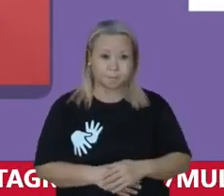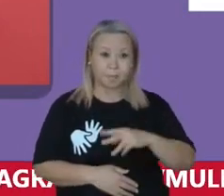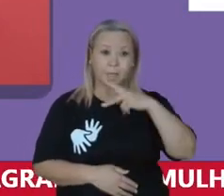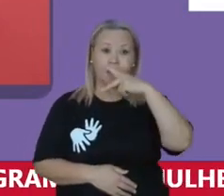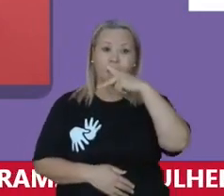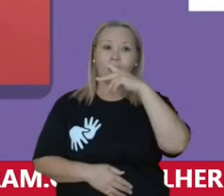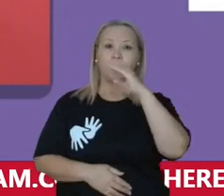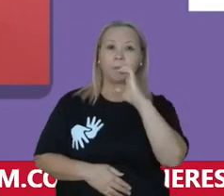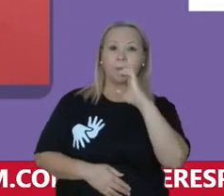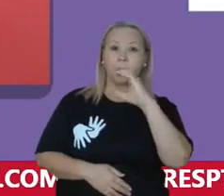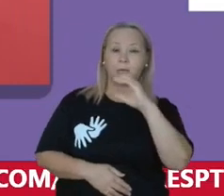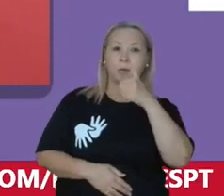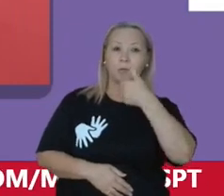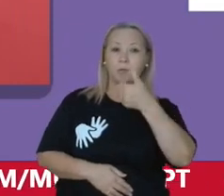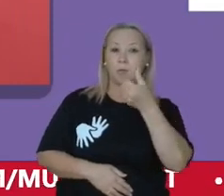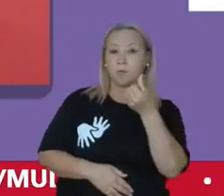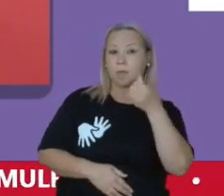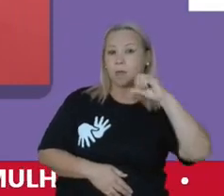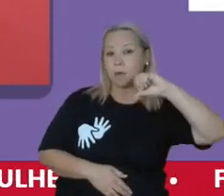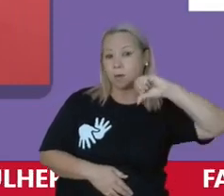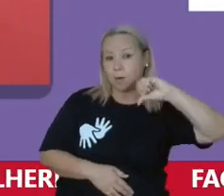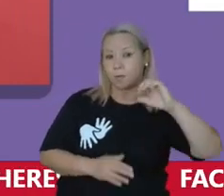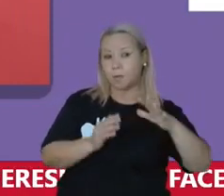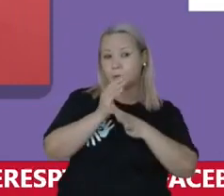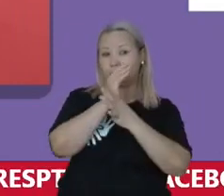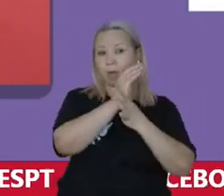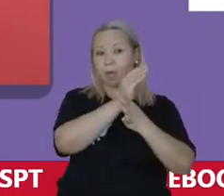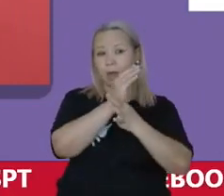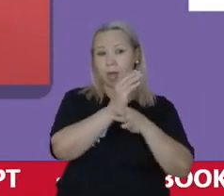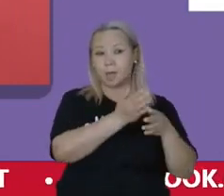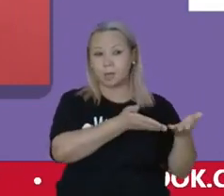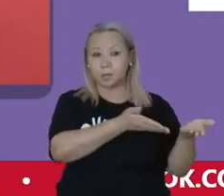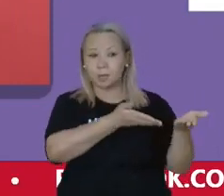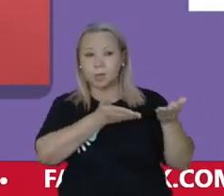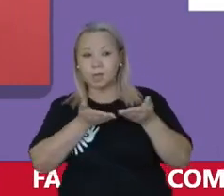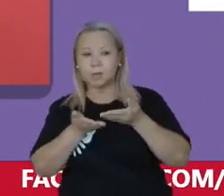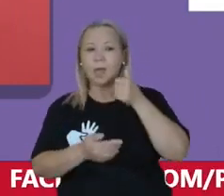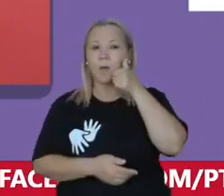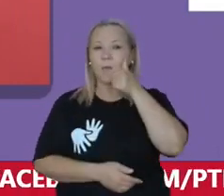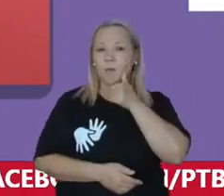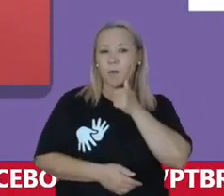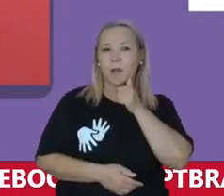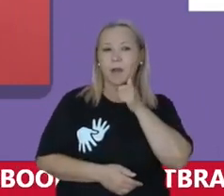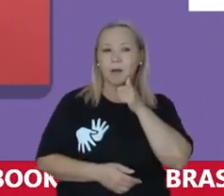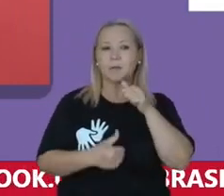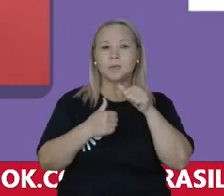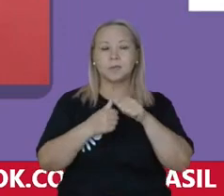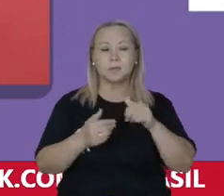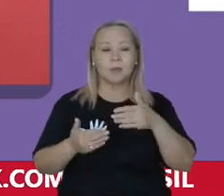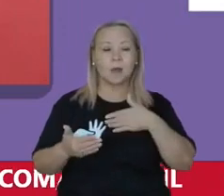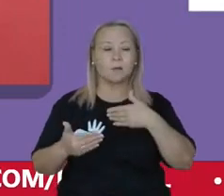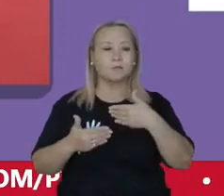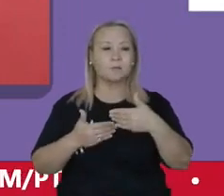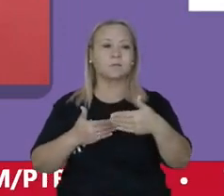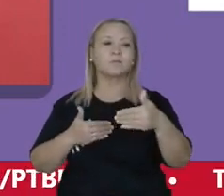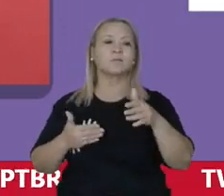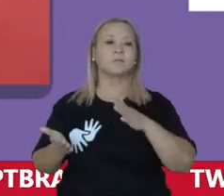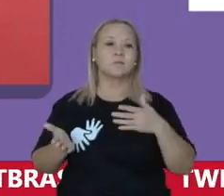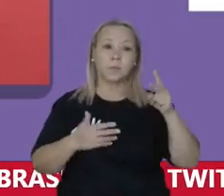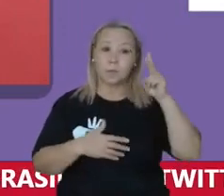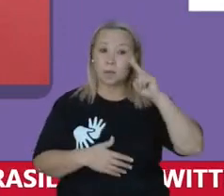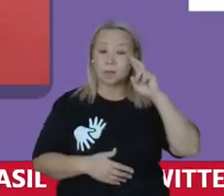PEC 169, que garantiu trazer mulheres que estavam ao longo da história do nosso